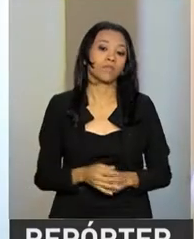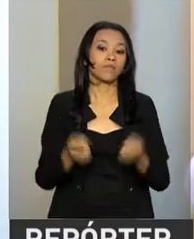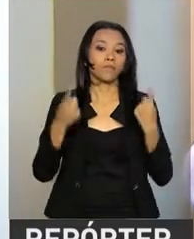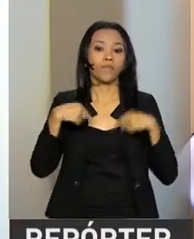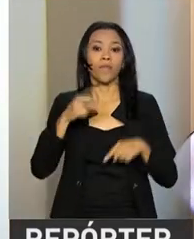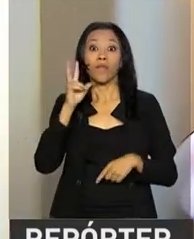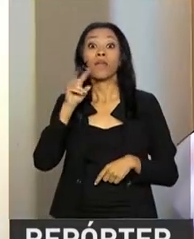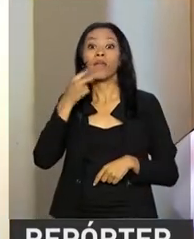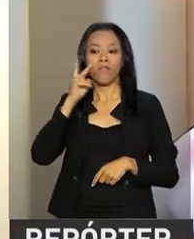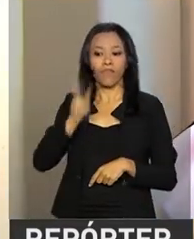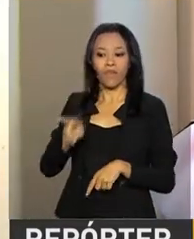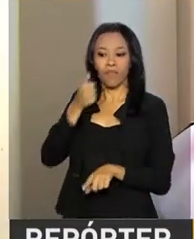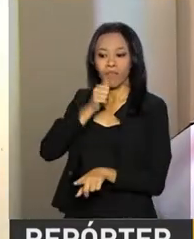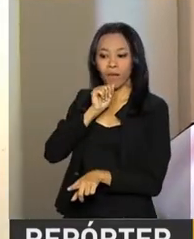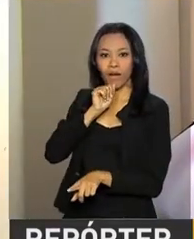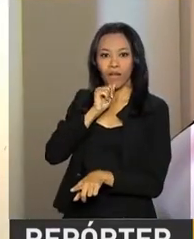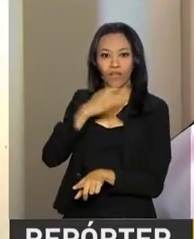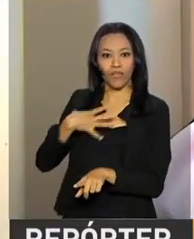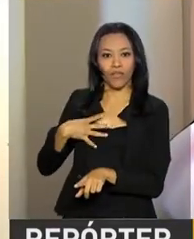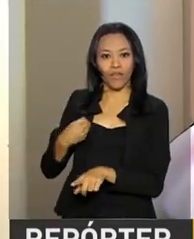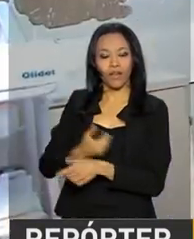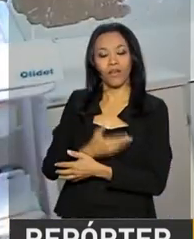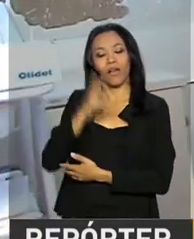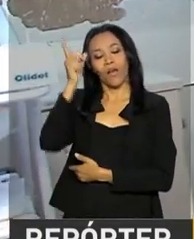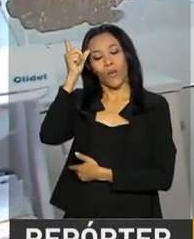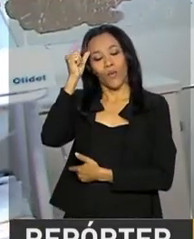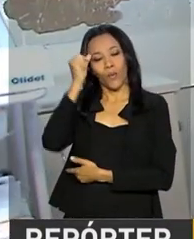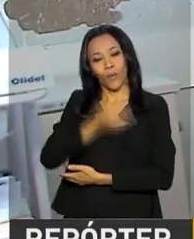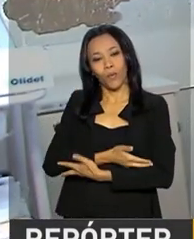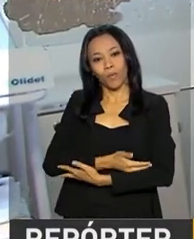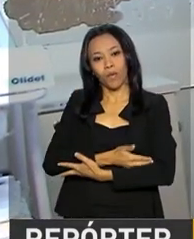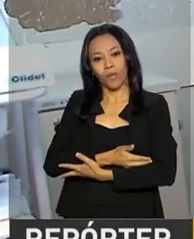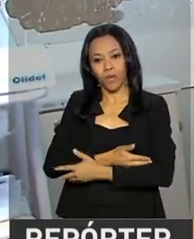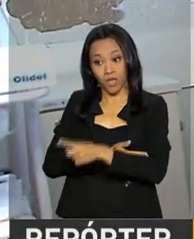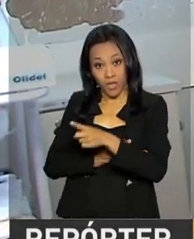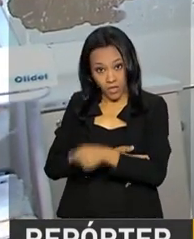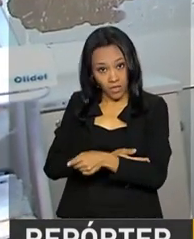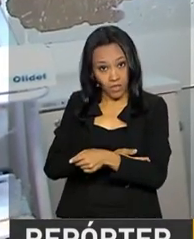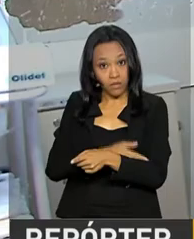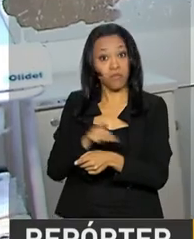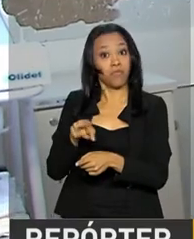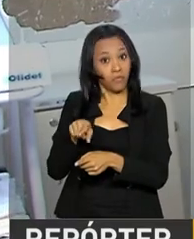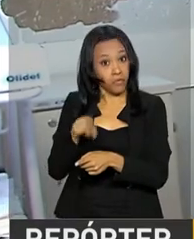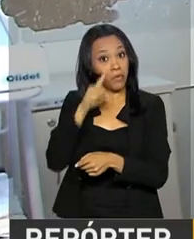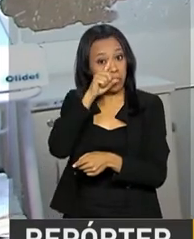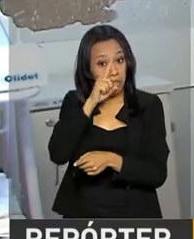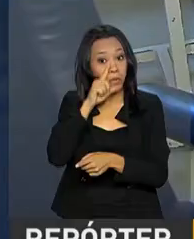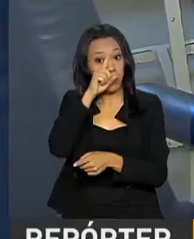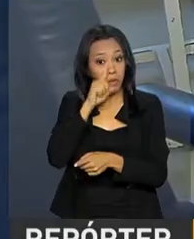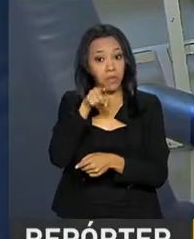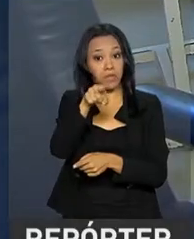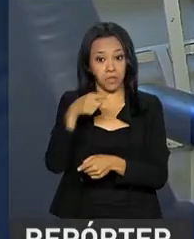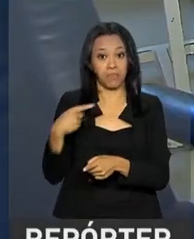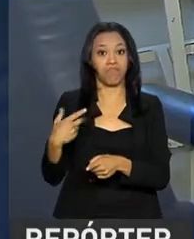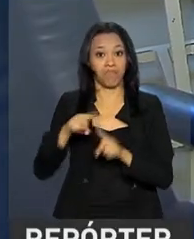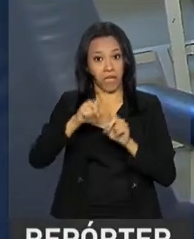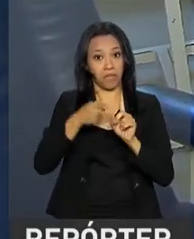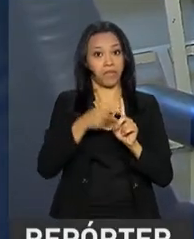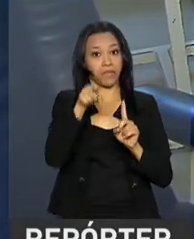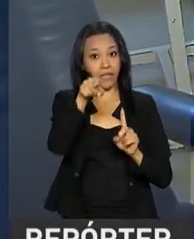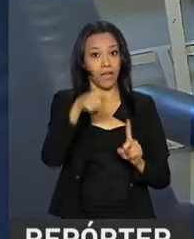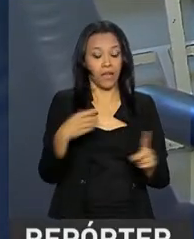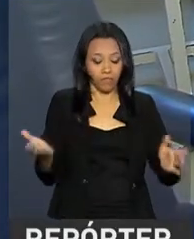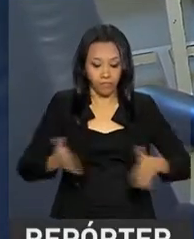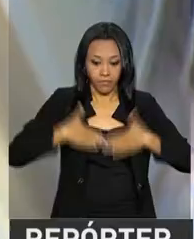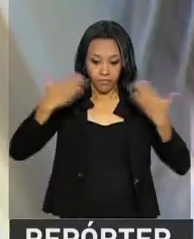Quem vê mãe e filha tranquilas na maternidade nem imagina que a gravidez de Lenir foi de risco. Ao descobrir que